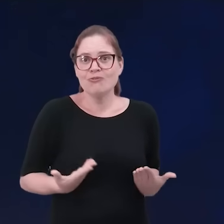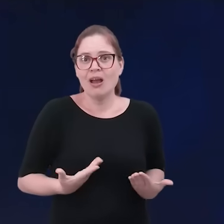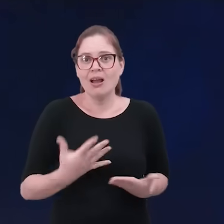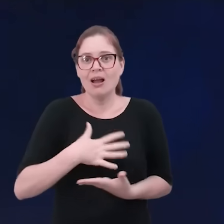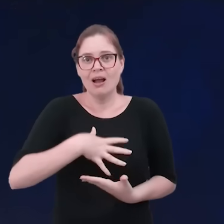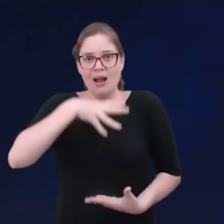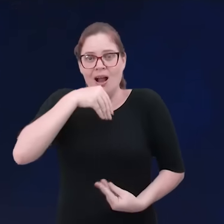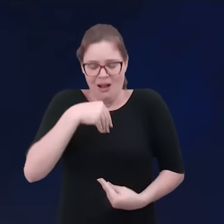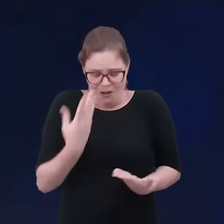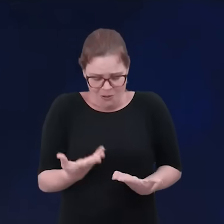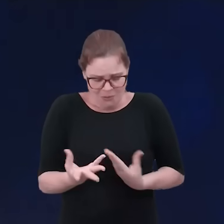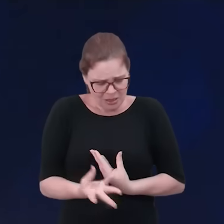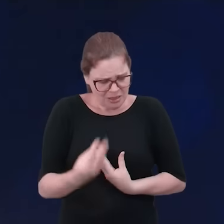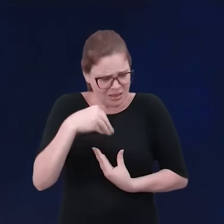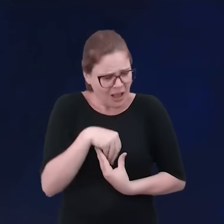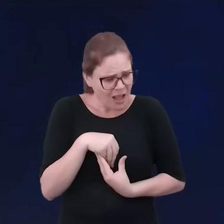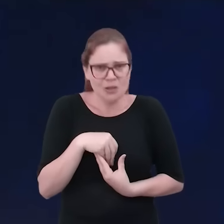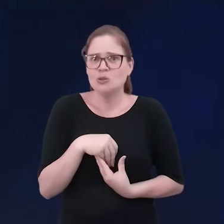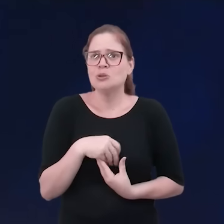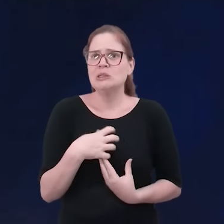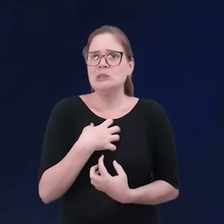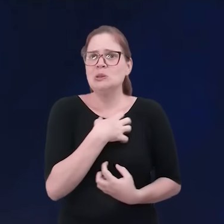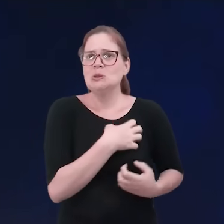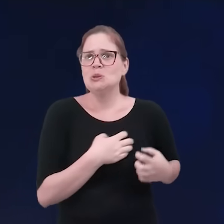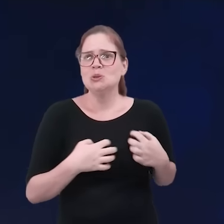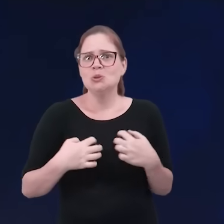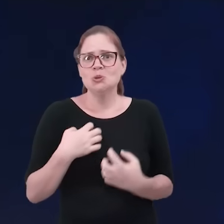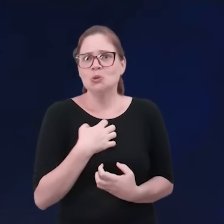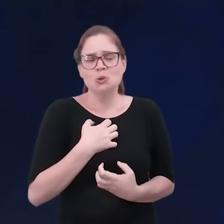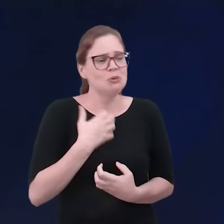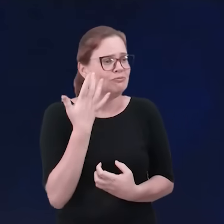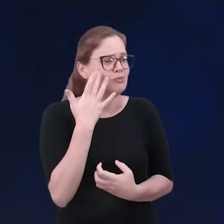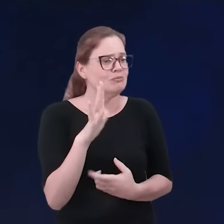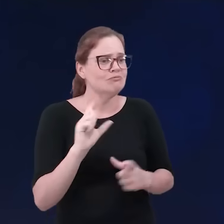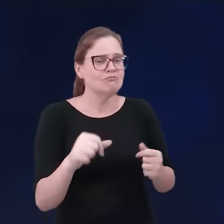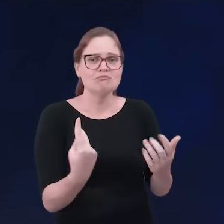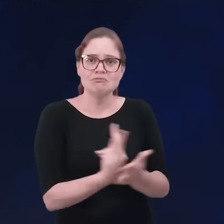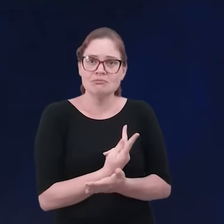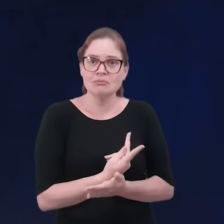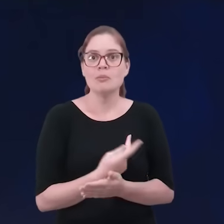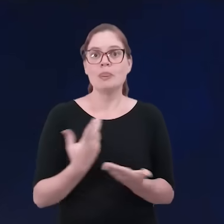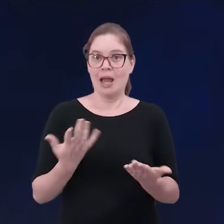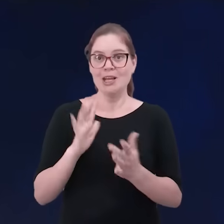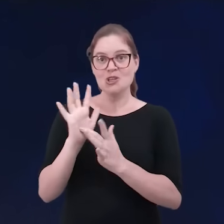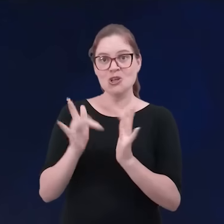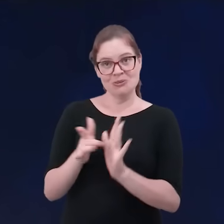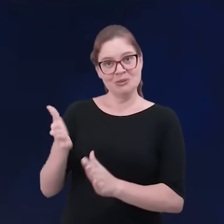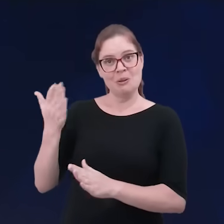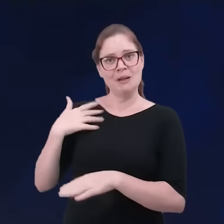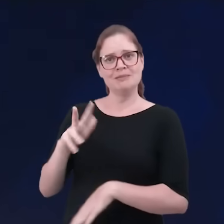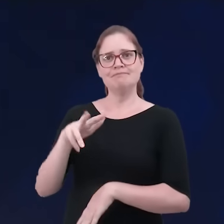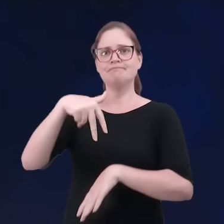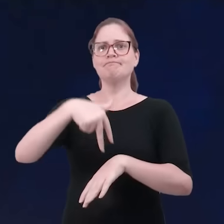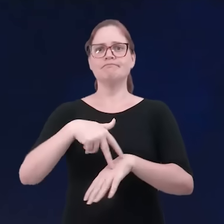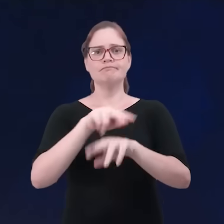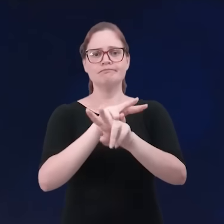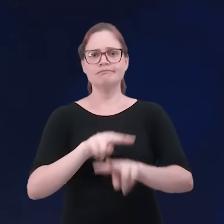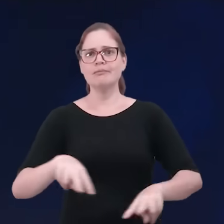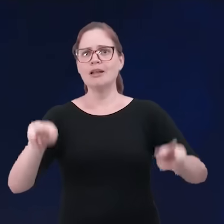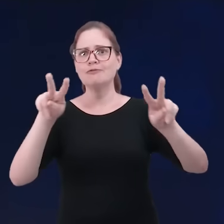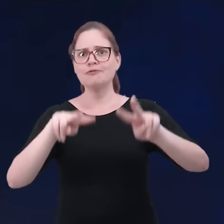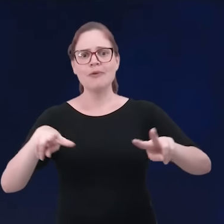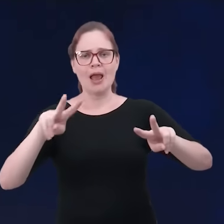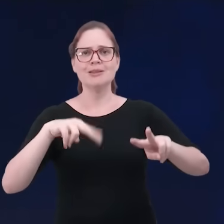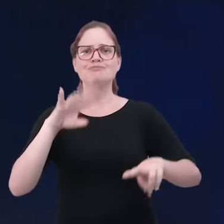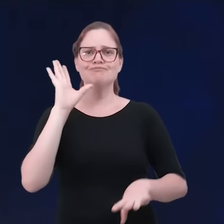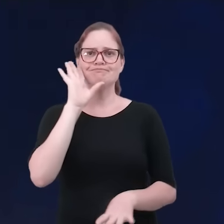não descobre. Jesus, ali naquele momento, ele sabia muito bem quais os anseios,